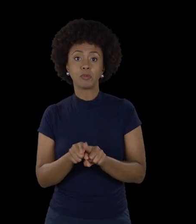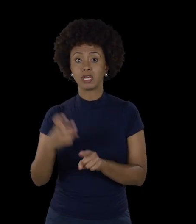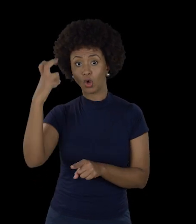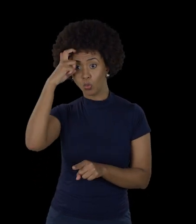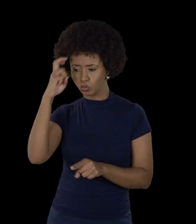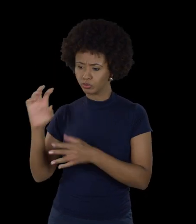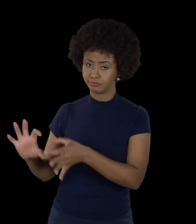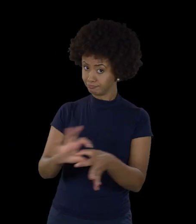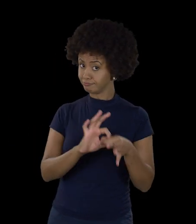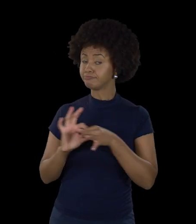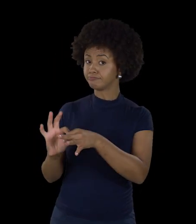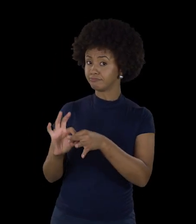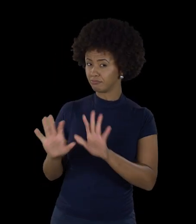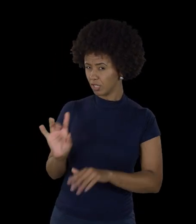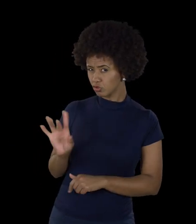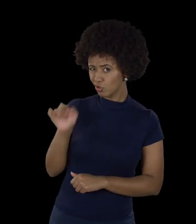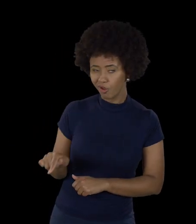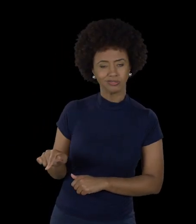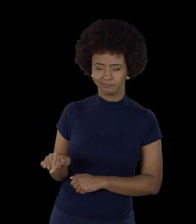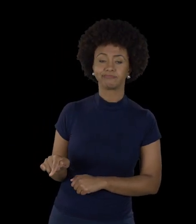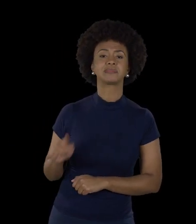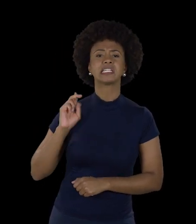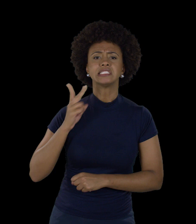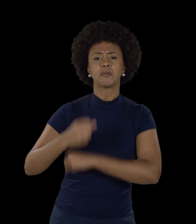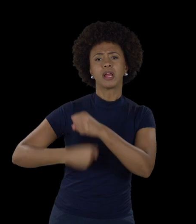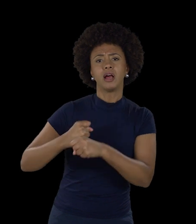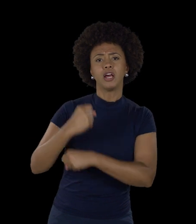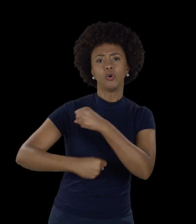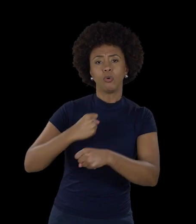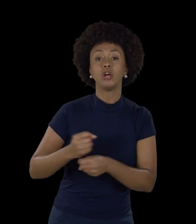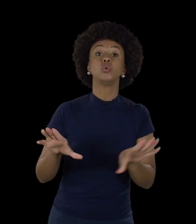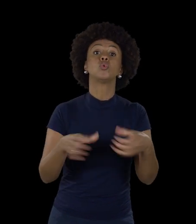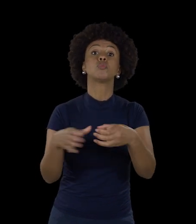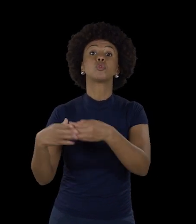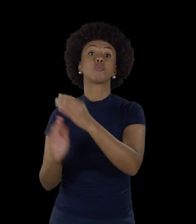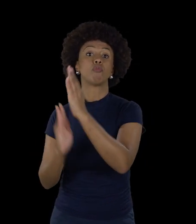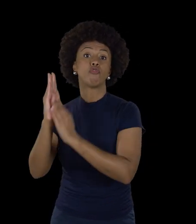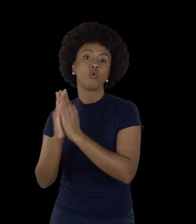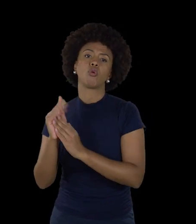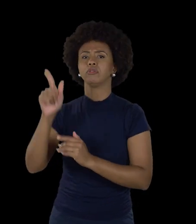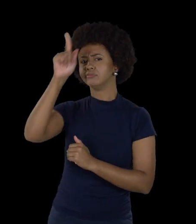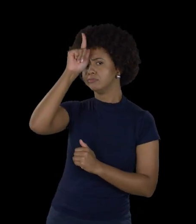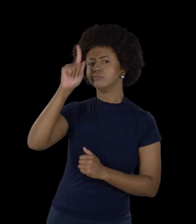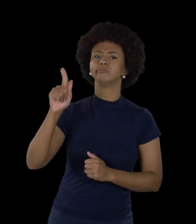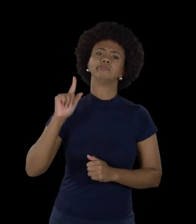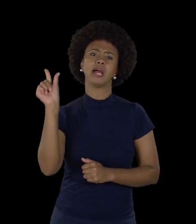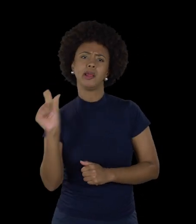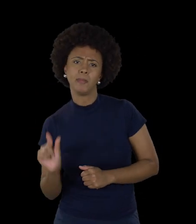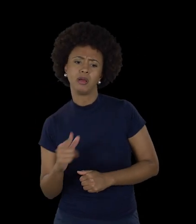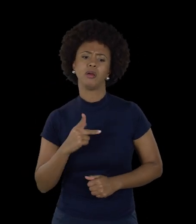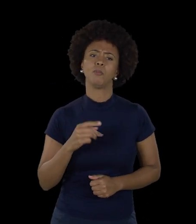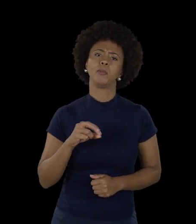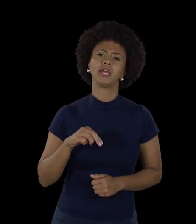realçando os laços culturais entre todos esses povos. Mas não é só. Todo ano, grupos folclóricos de origem